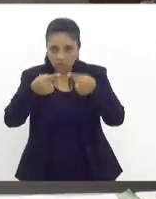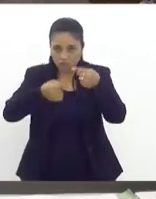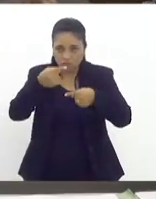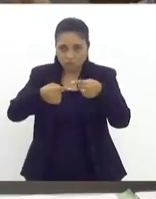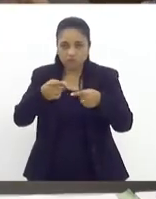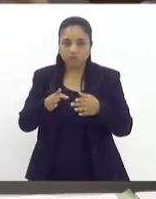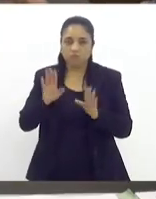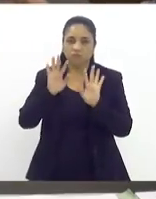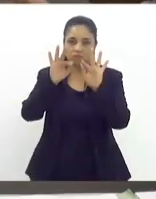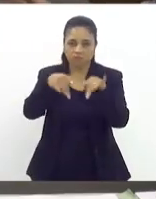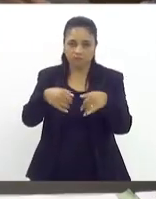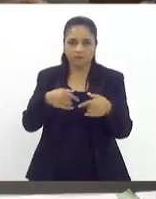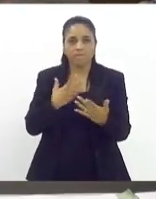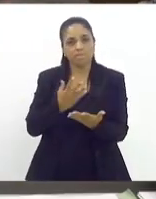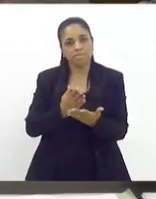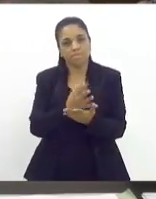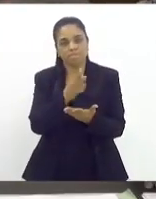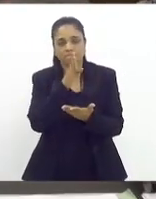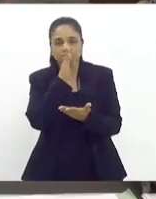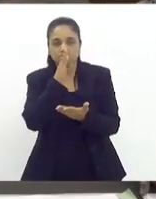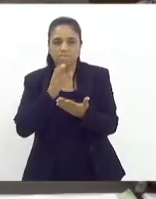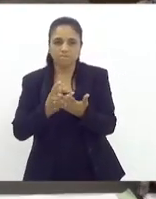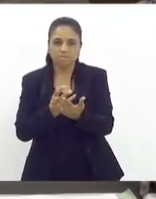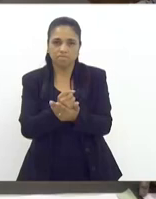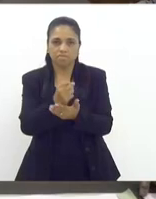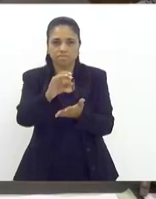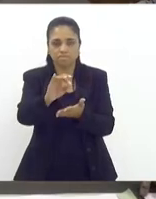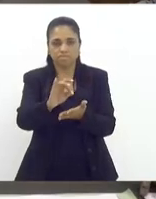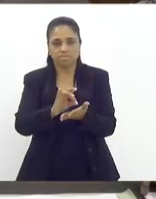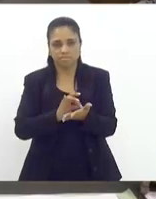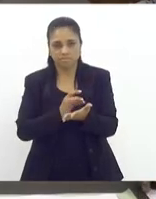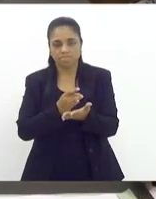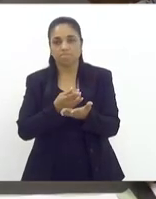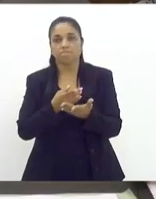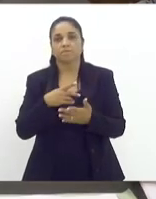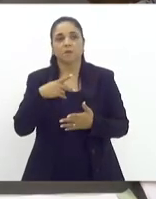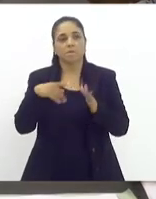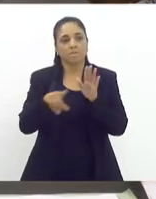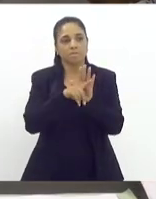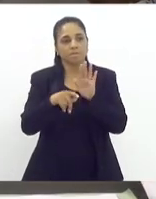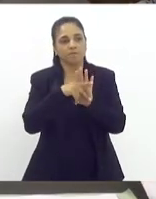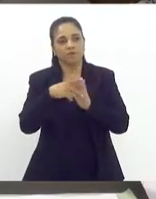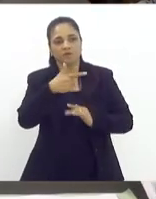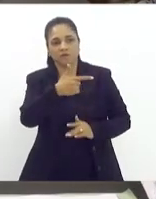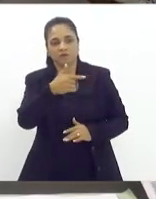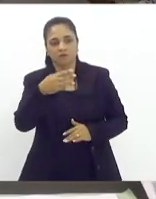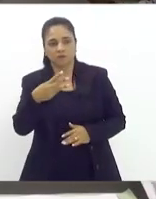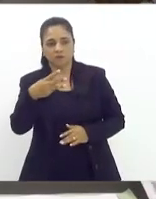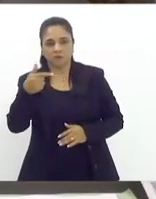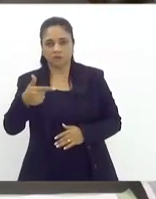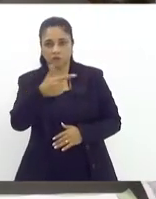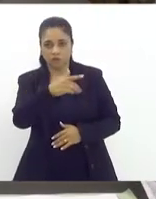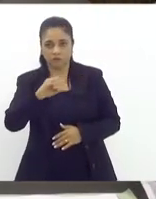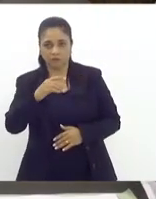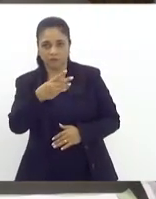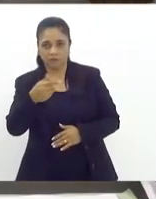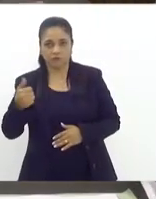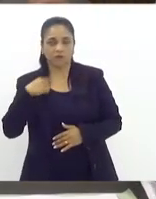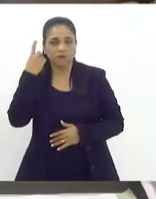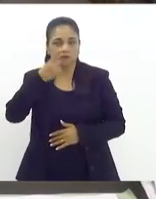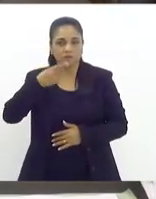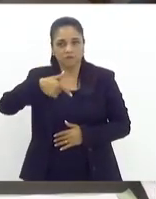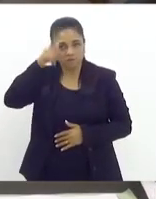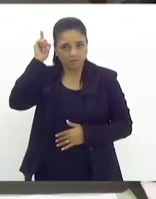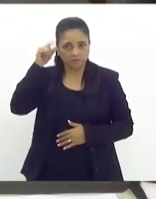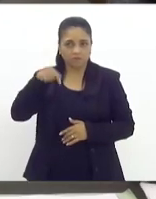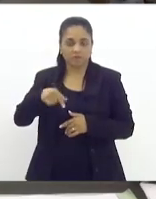encerrada a discussão. Senhores que aprovam a permanência como estão, aprovado, 24 da pauta. PL 731 de 2023, de autoria do deputado Luiz Cláudio Ribeiro, que determina a capacitação